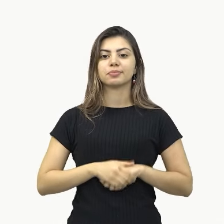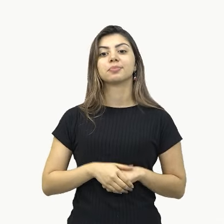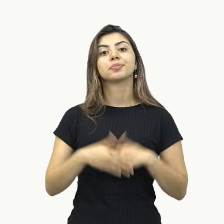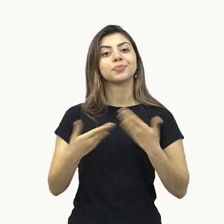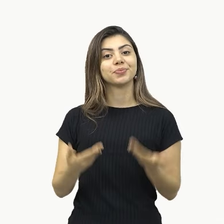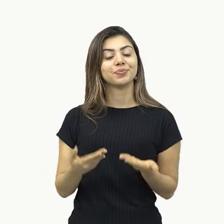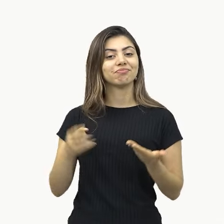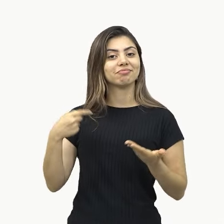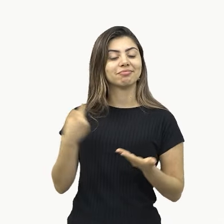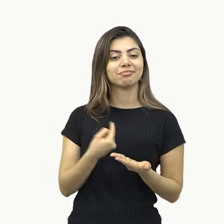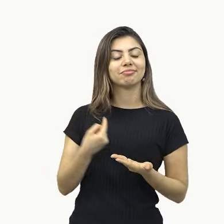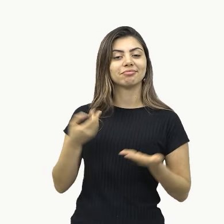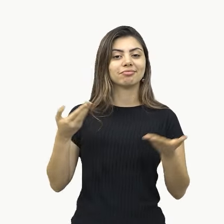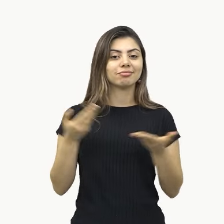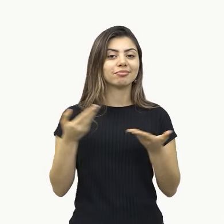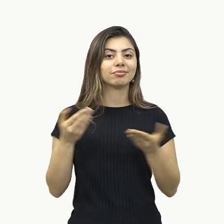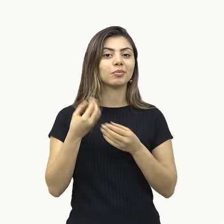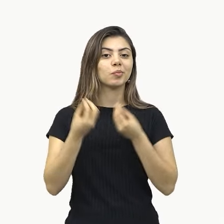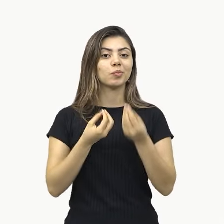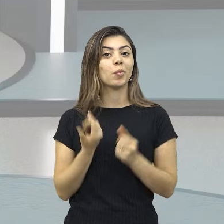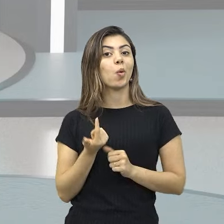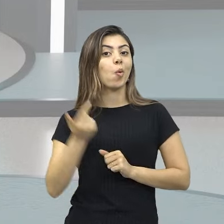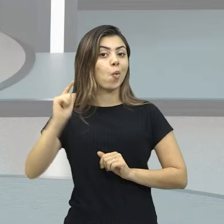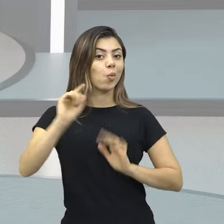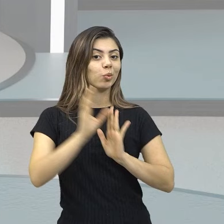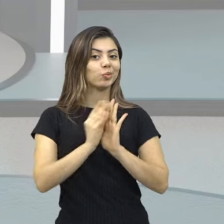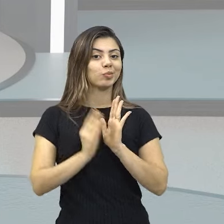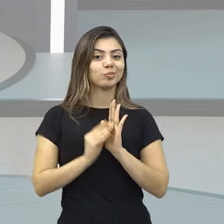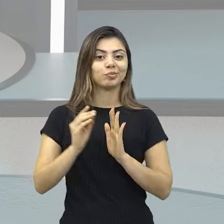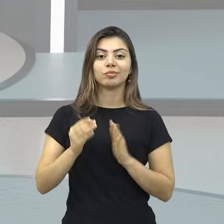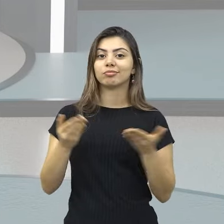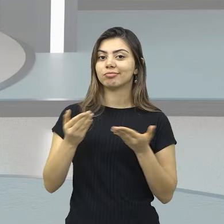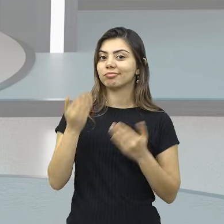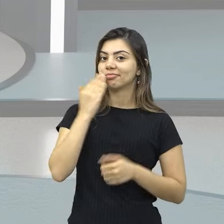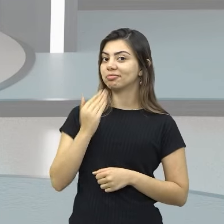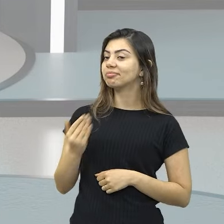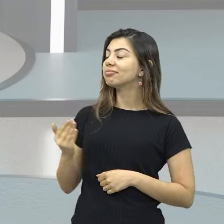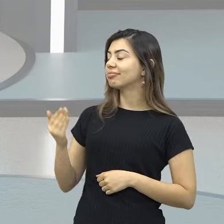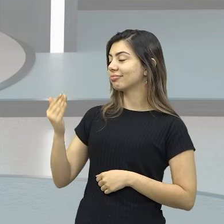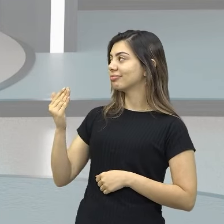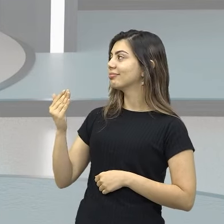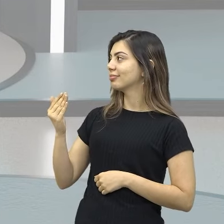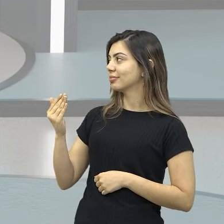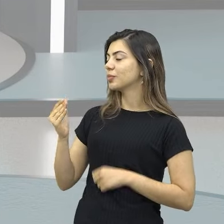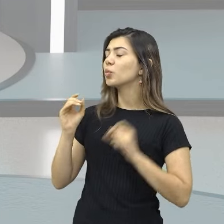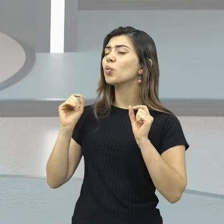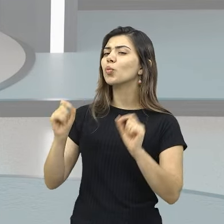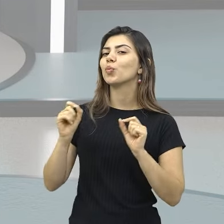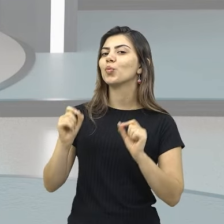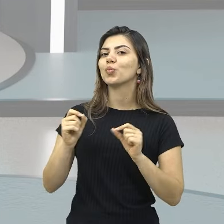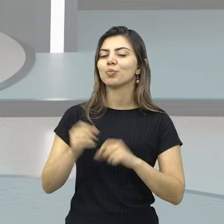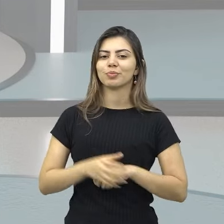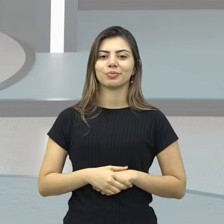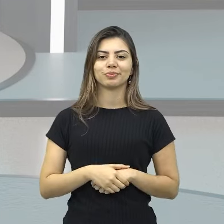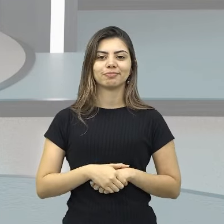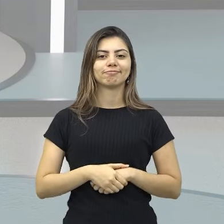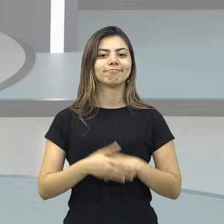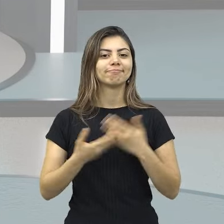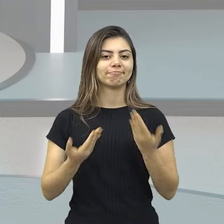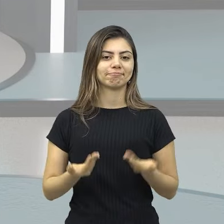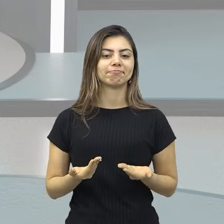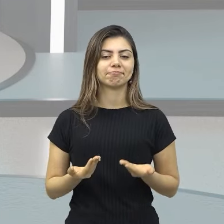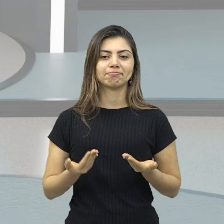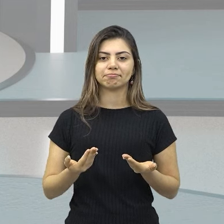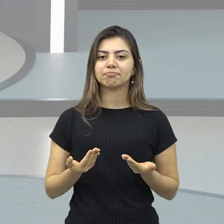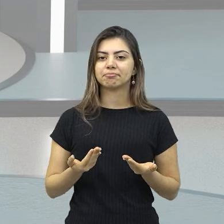gente vai relembrar um outro assunto, quero que vocês acompanhem aqui comigo, que é, né, das nationalities